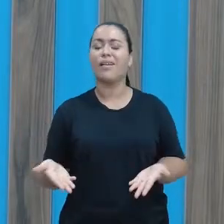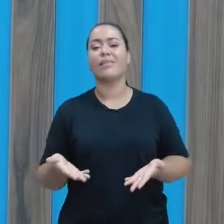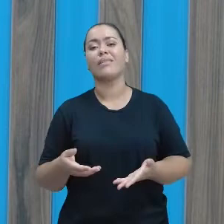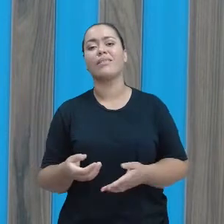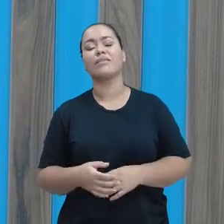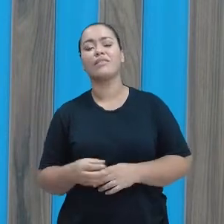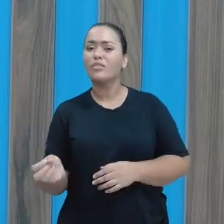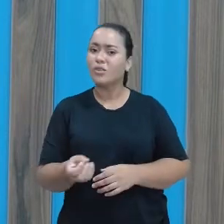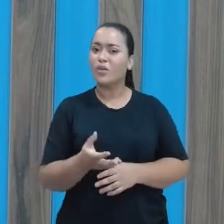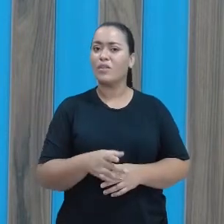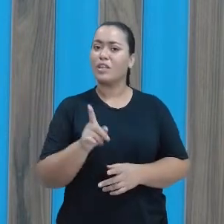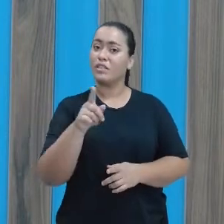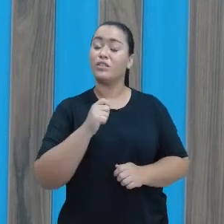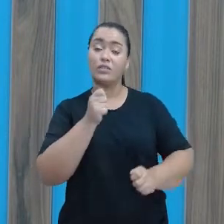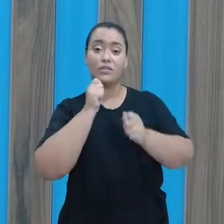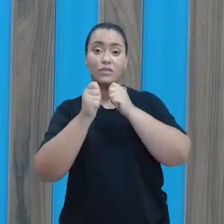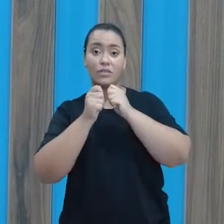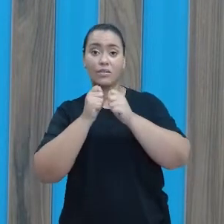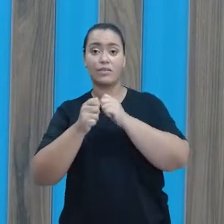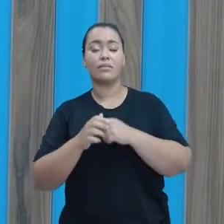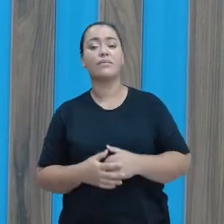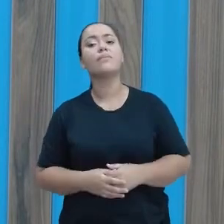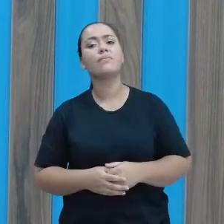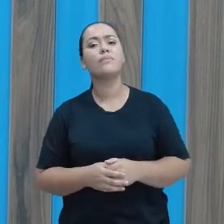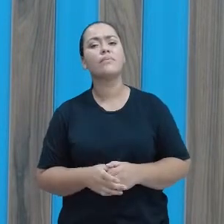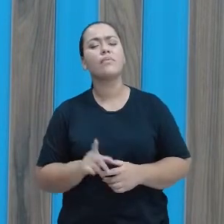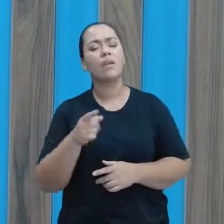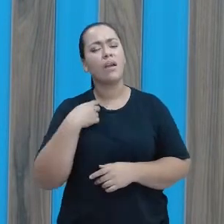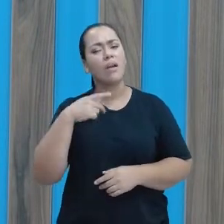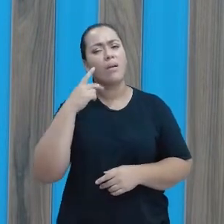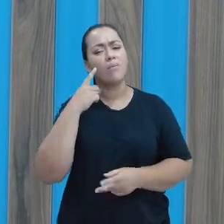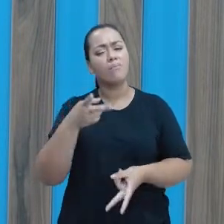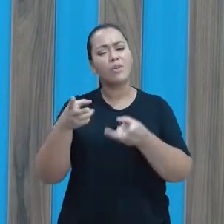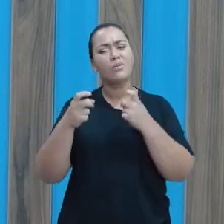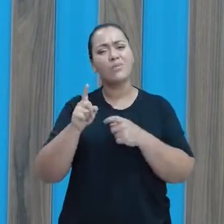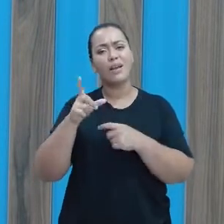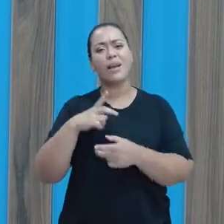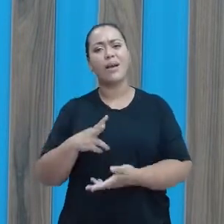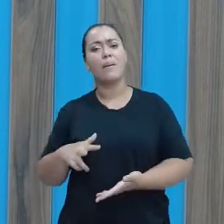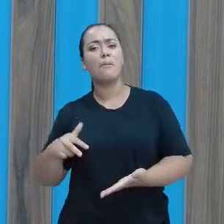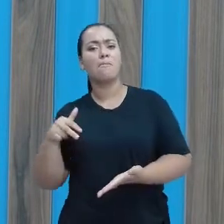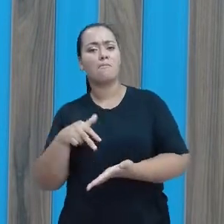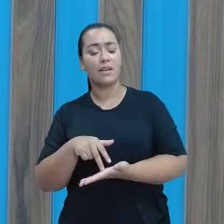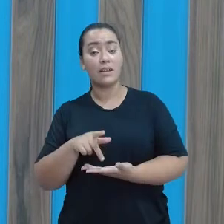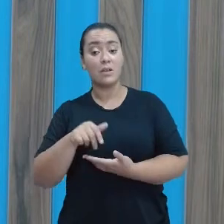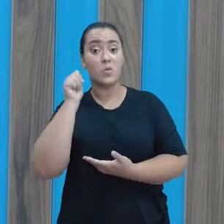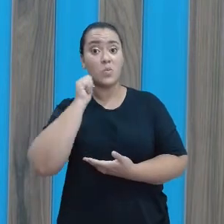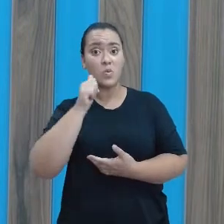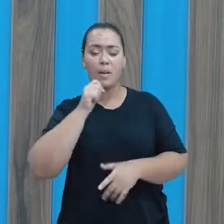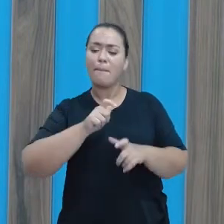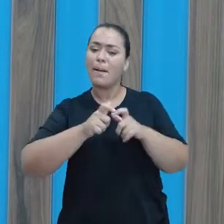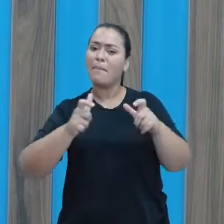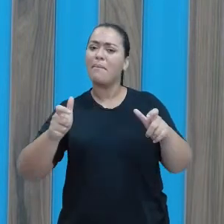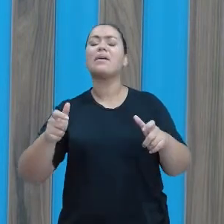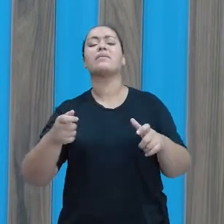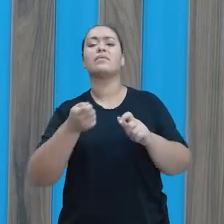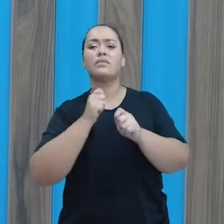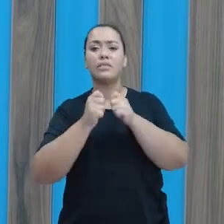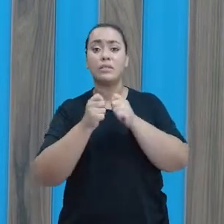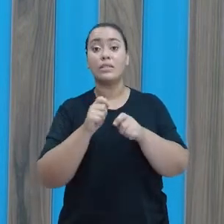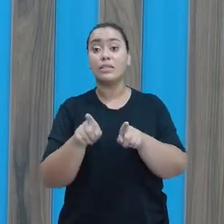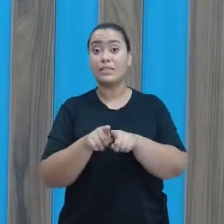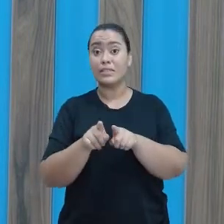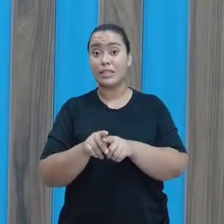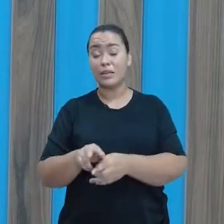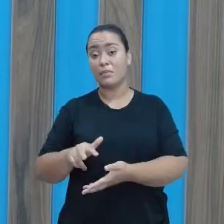né? Como jornalista. E eu tenho observado uma presença mais marcante das mulheres no jornalismo, inclusive como